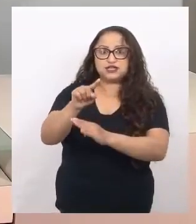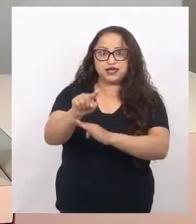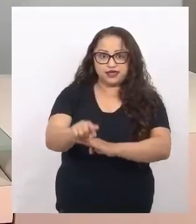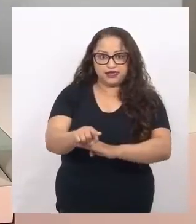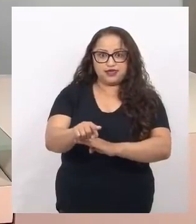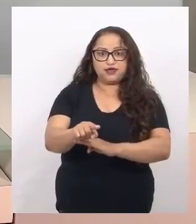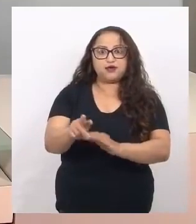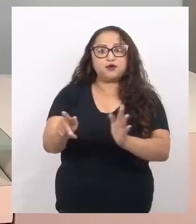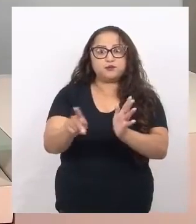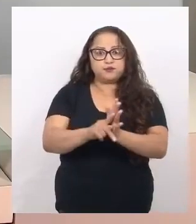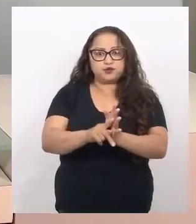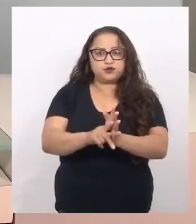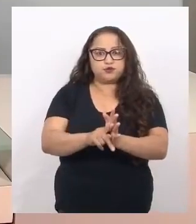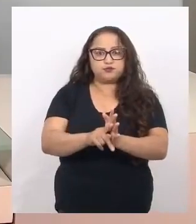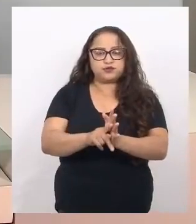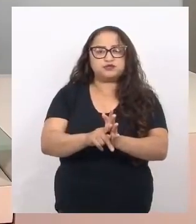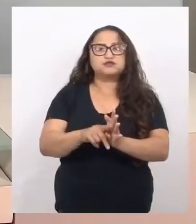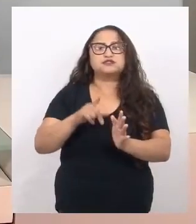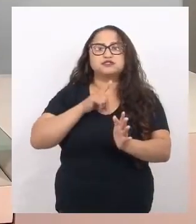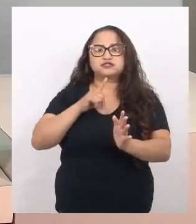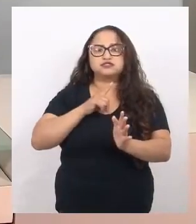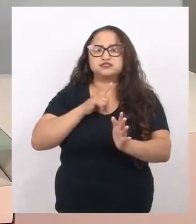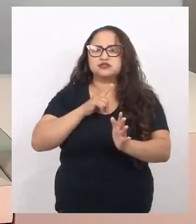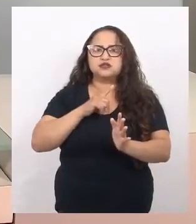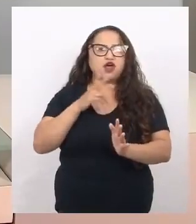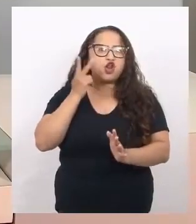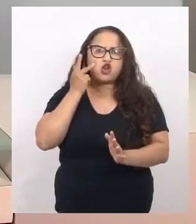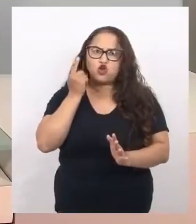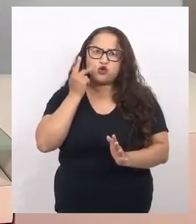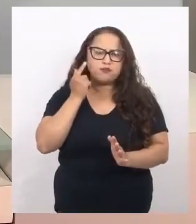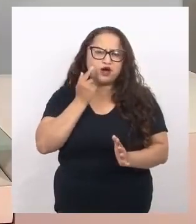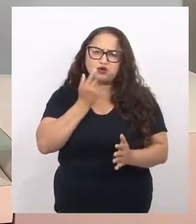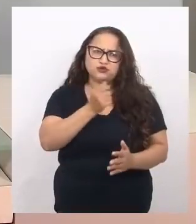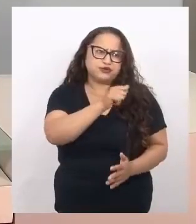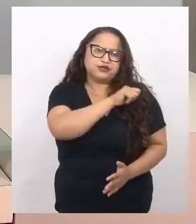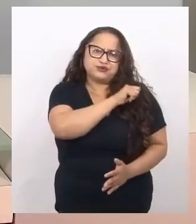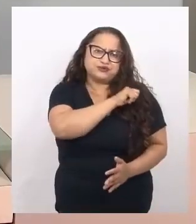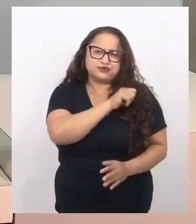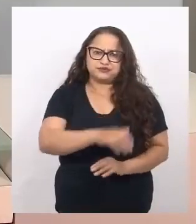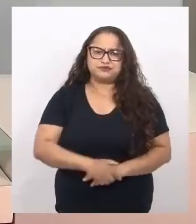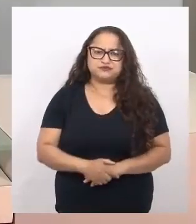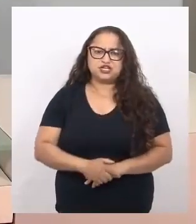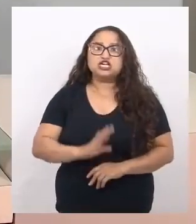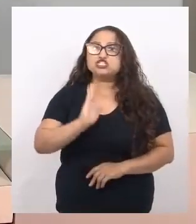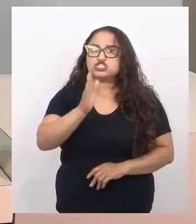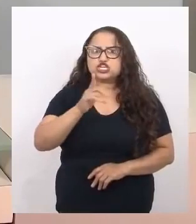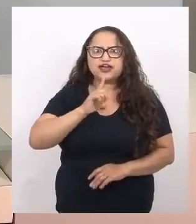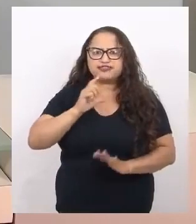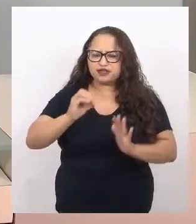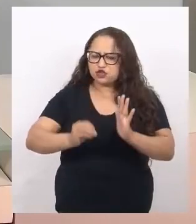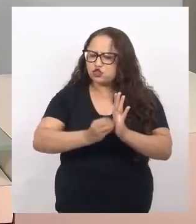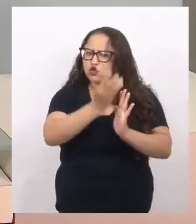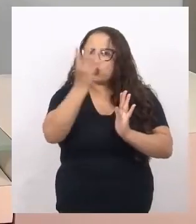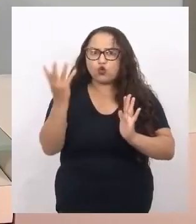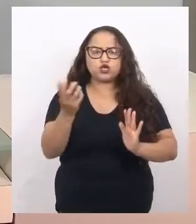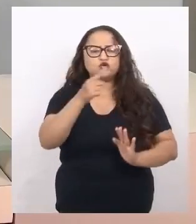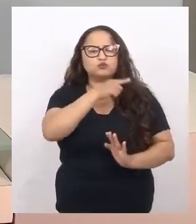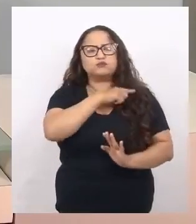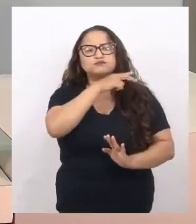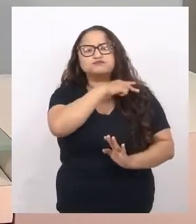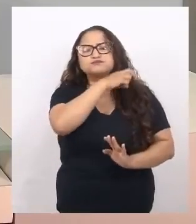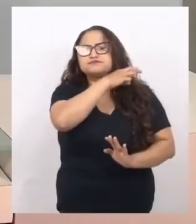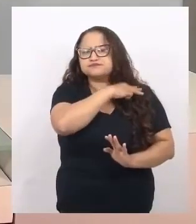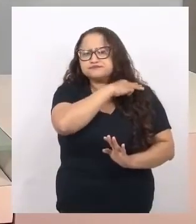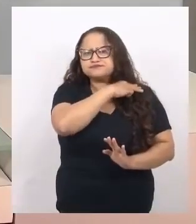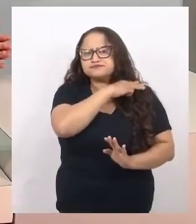componentes da matriz curricular normal dos estudantes, tá? Faz parte do currículo do ensino médio.